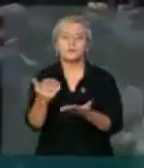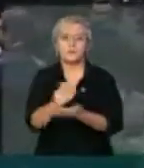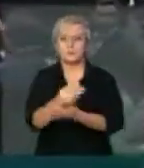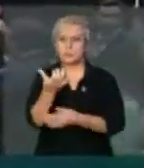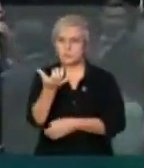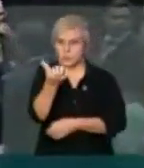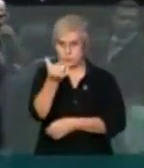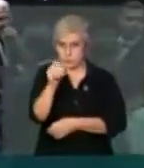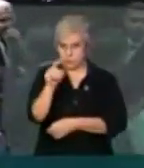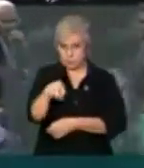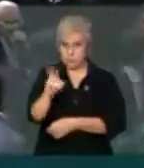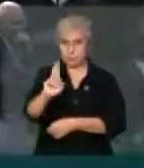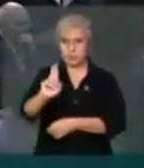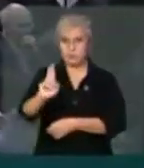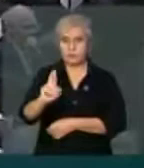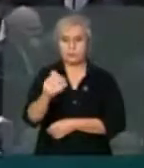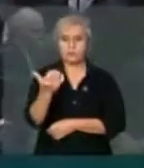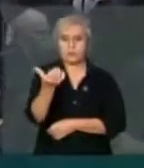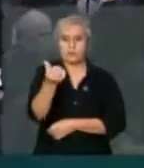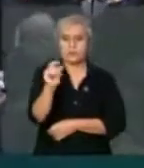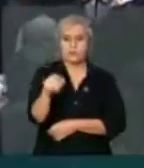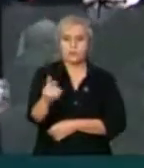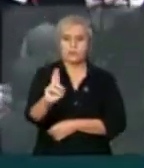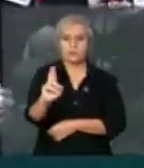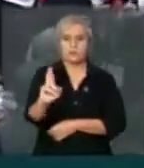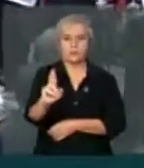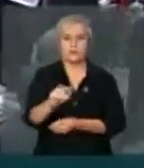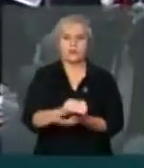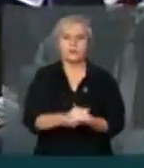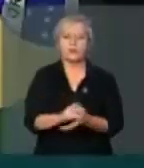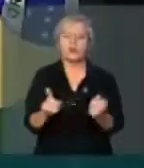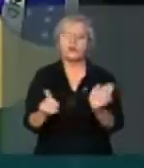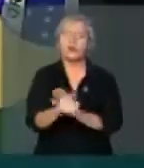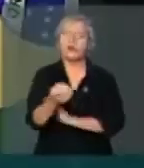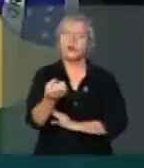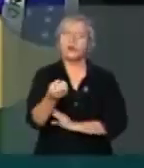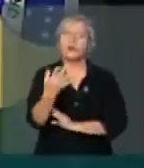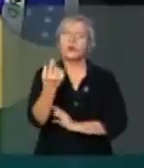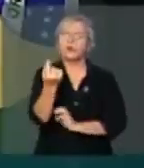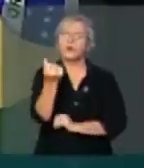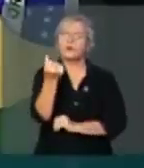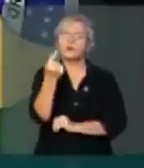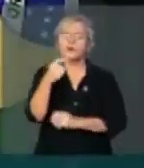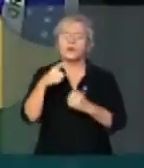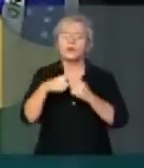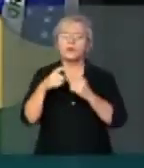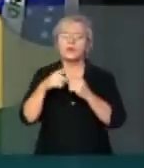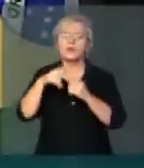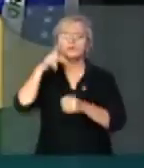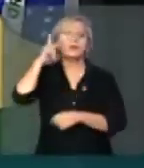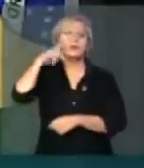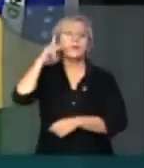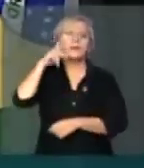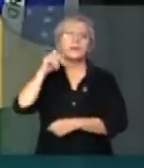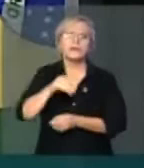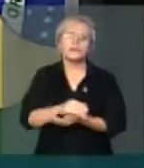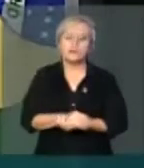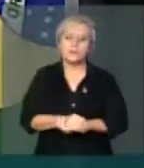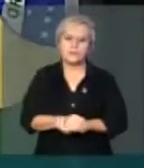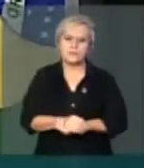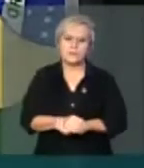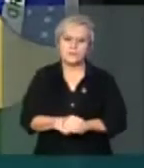16 mil. 16 mil reais. Quanto ganha um médico na Paraíba? Sua esposa era médica.